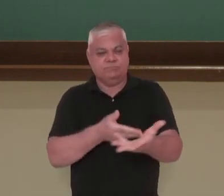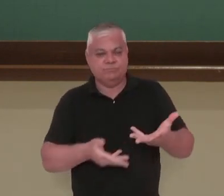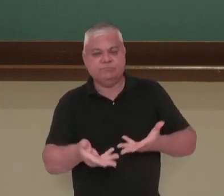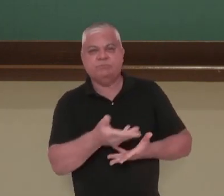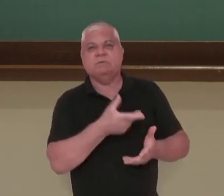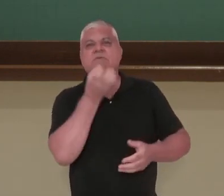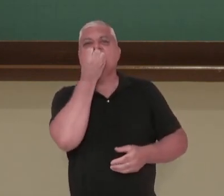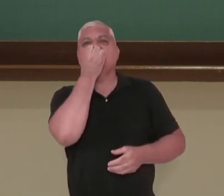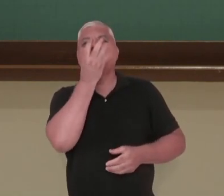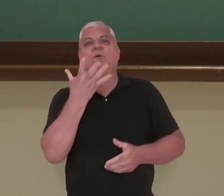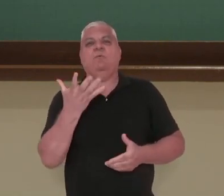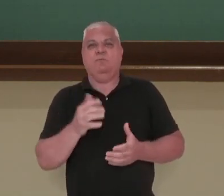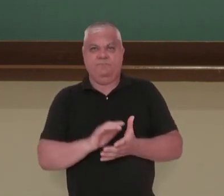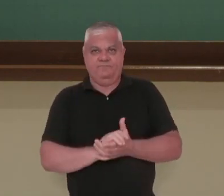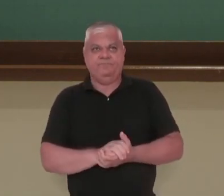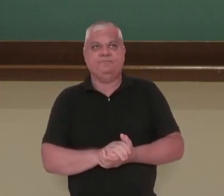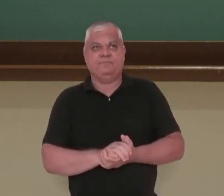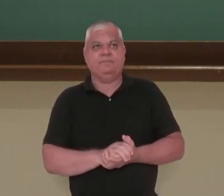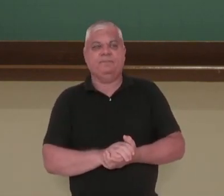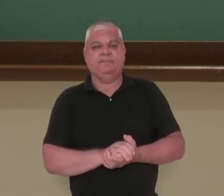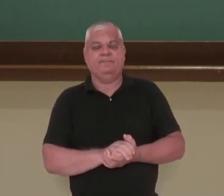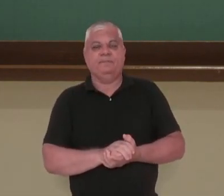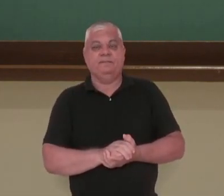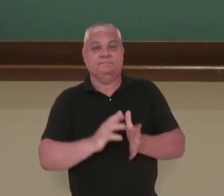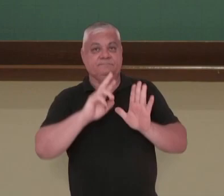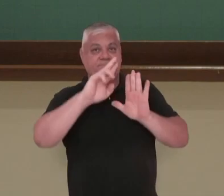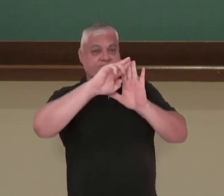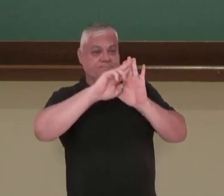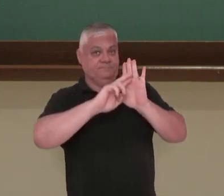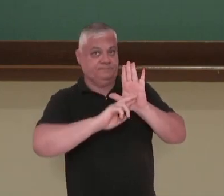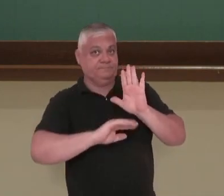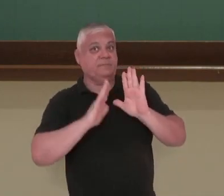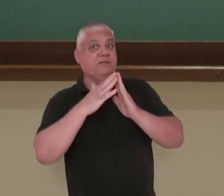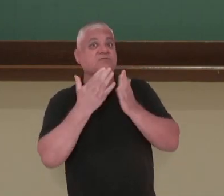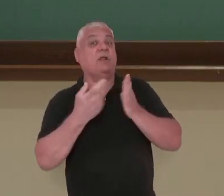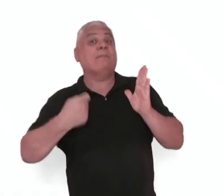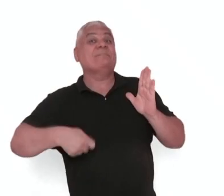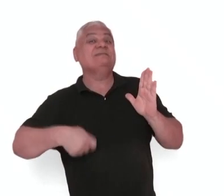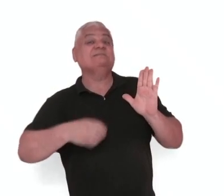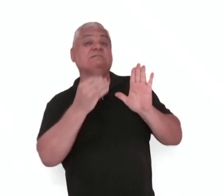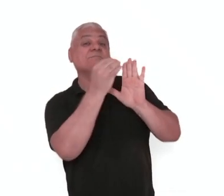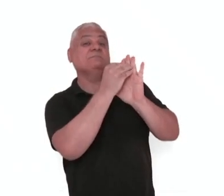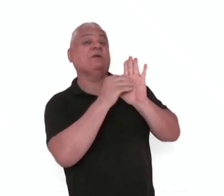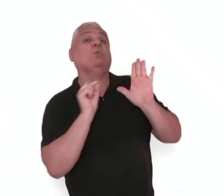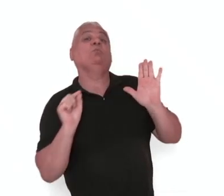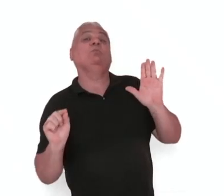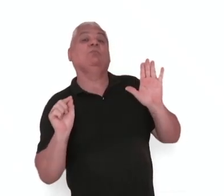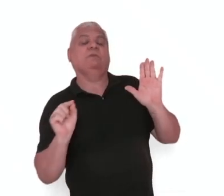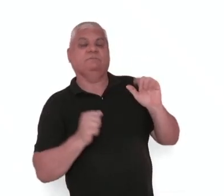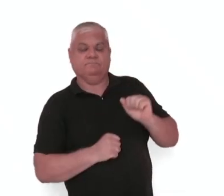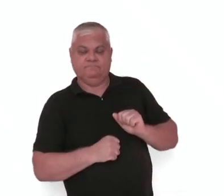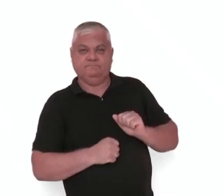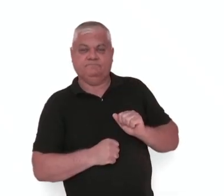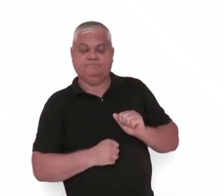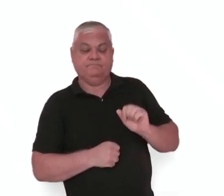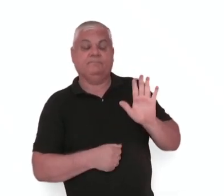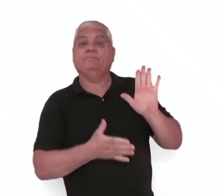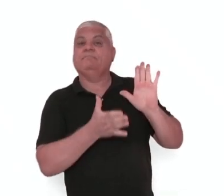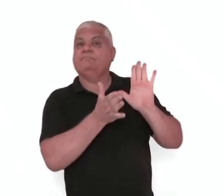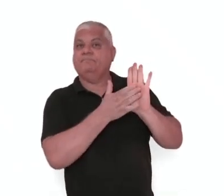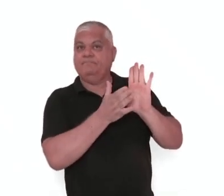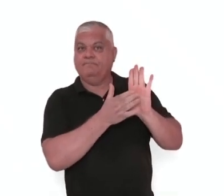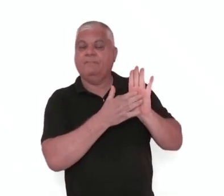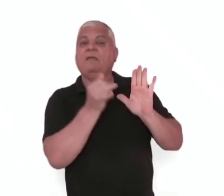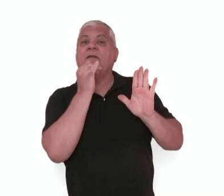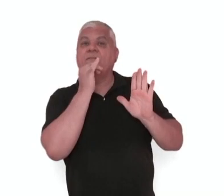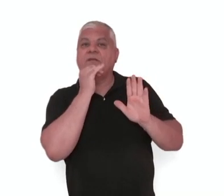social no ambiente escolar. Um regimento escolar, o que ele deve ter obrigatoriamente? Primeiro, as etapas de educação básica oferecidas, o